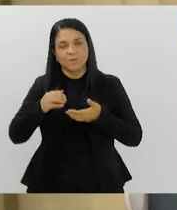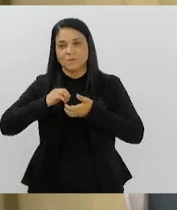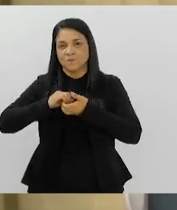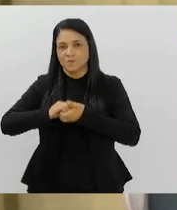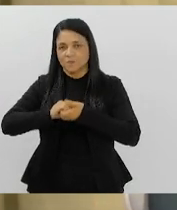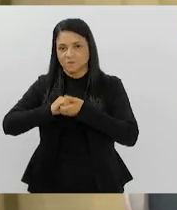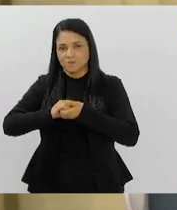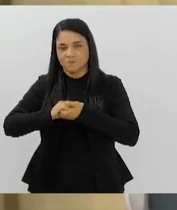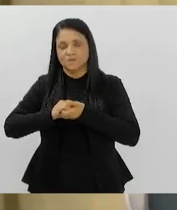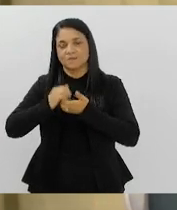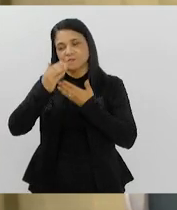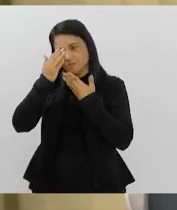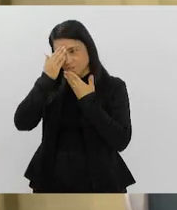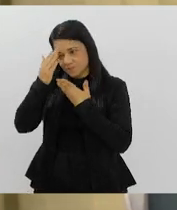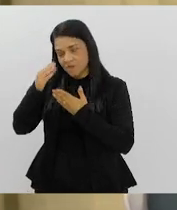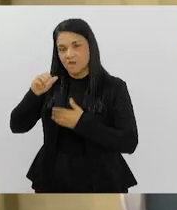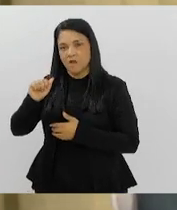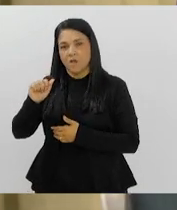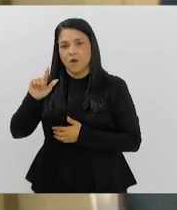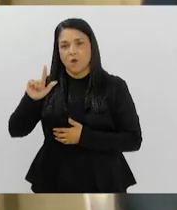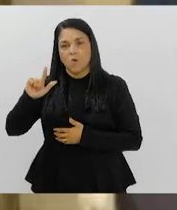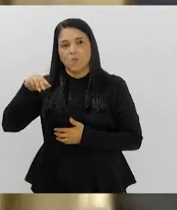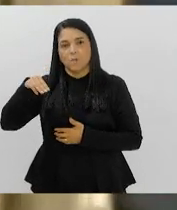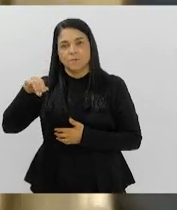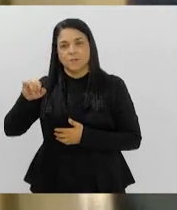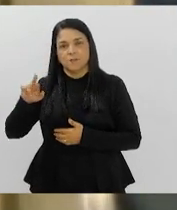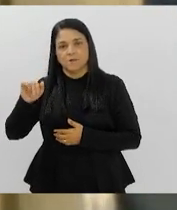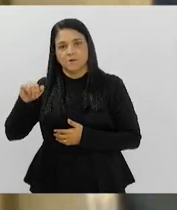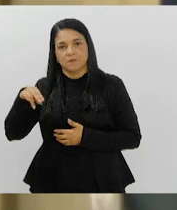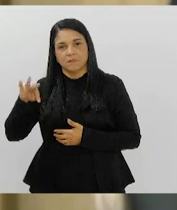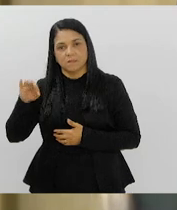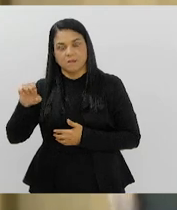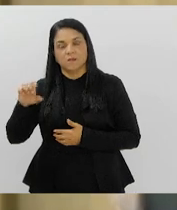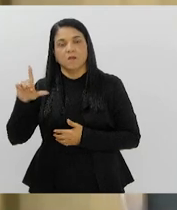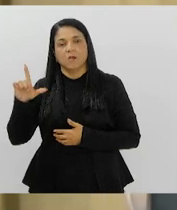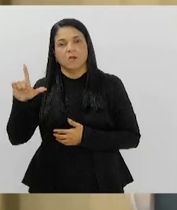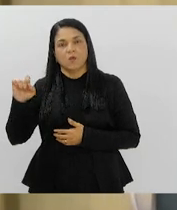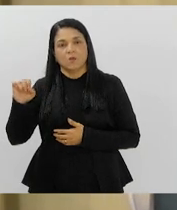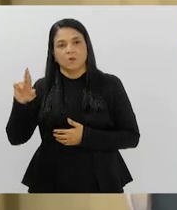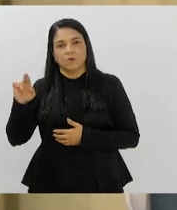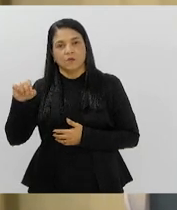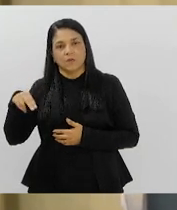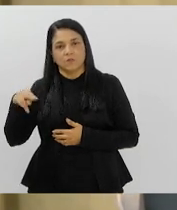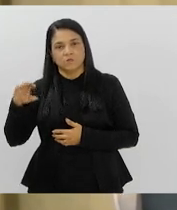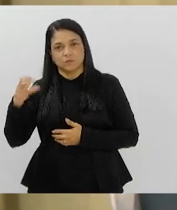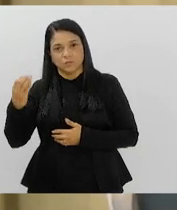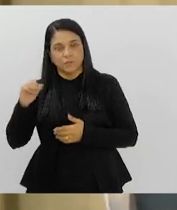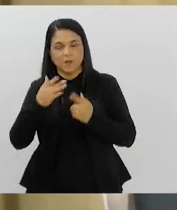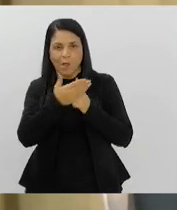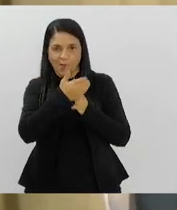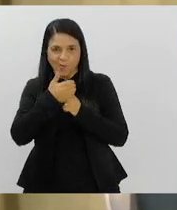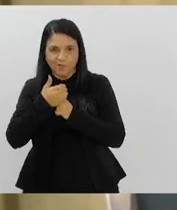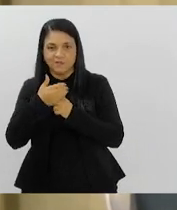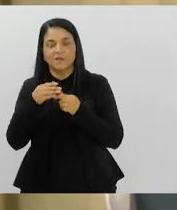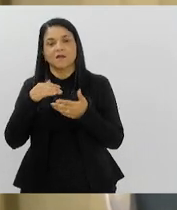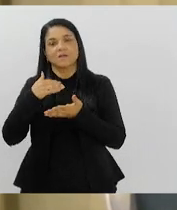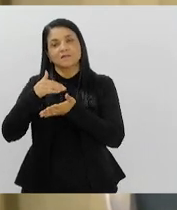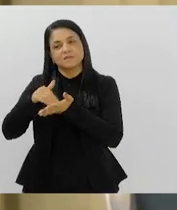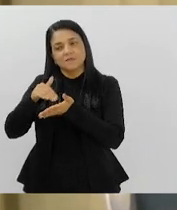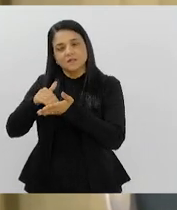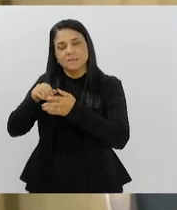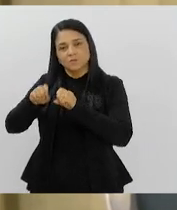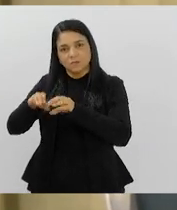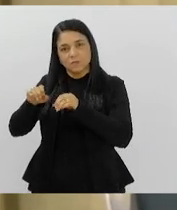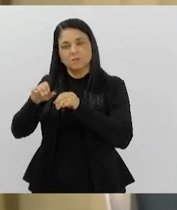mais uma vez nosso almirante Lourenço, daqui da Escola Superior de Guerra, pela acolhida. Parabenizar a Secretaria de Educação pela organização do